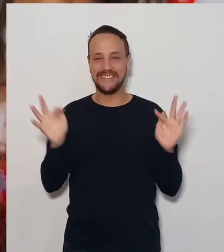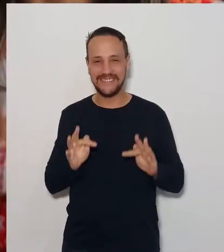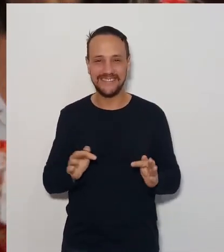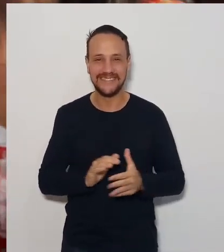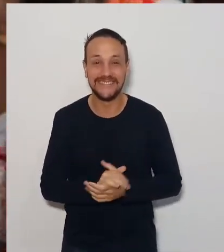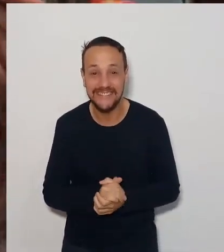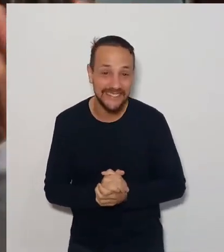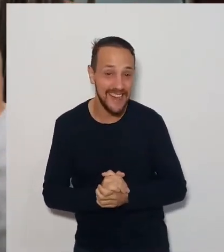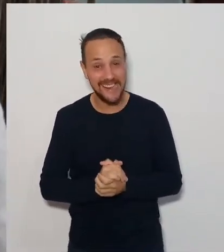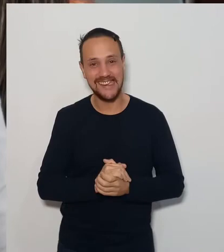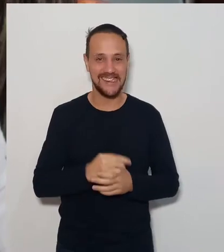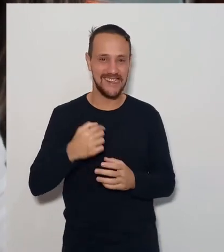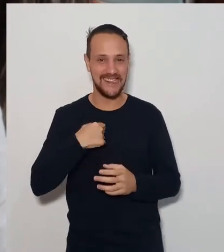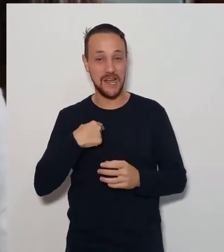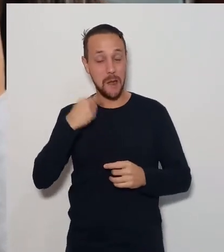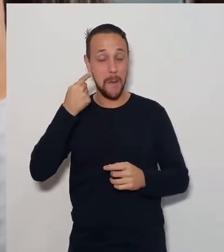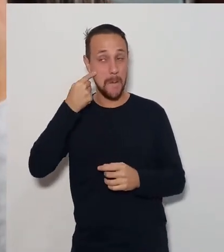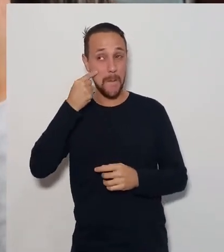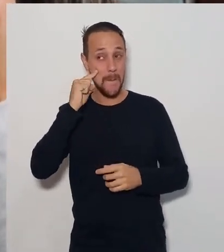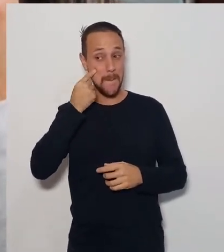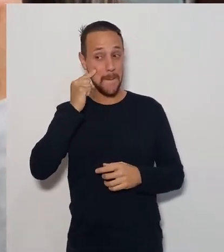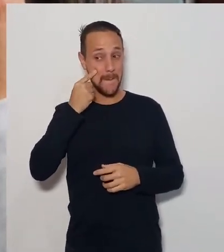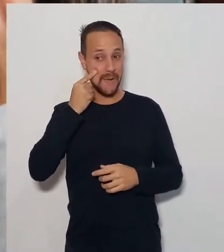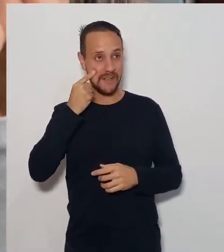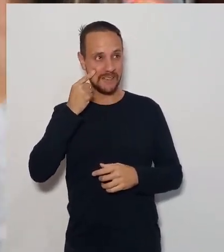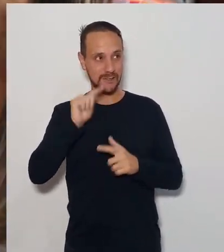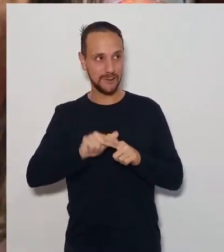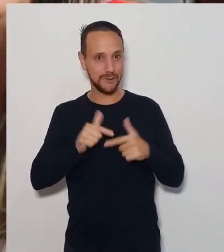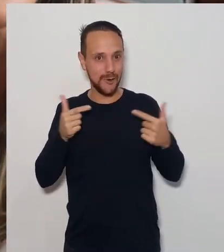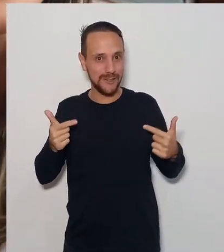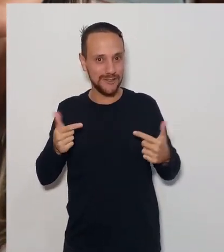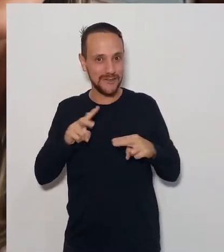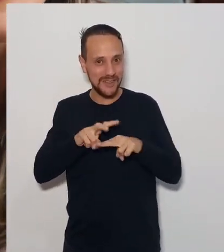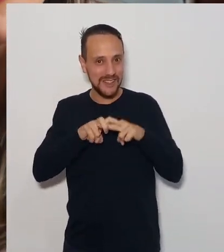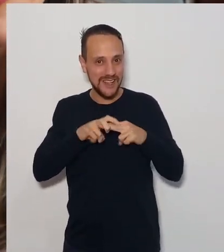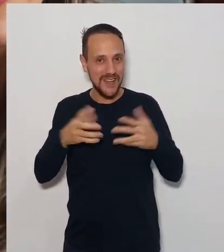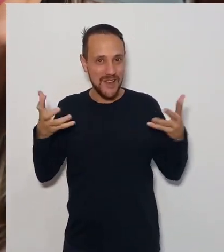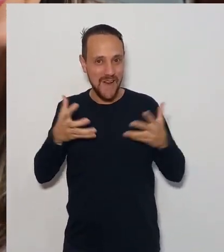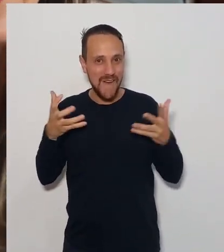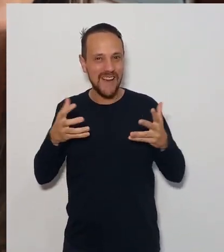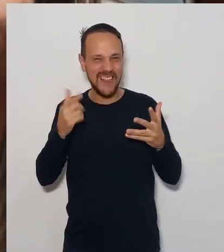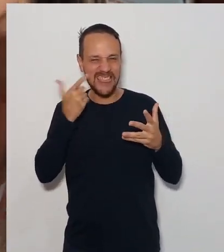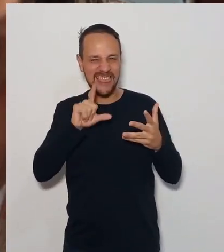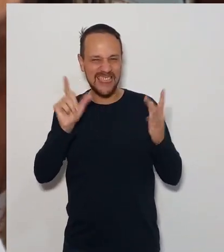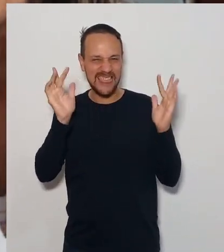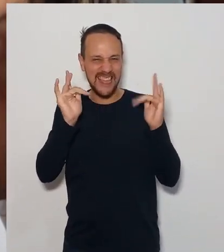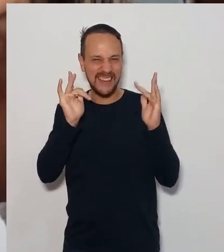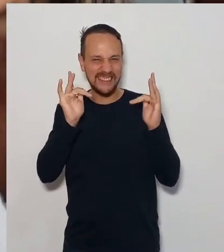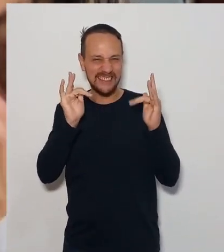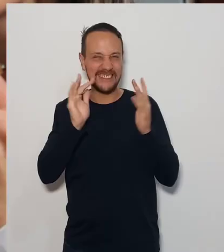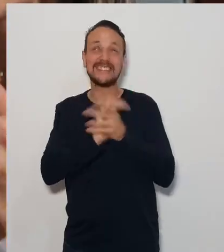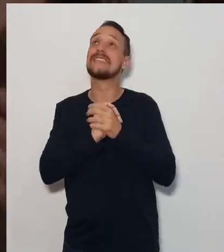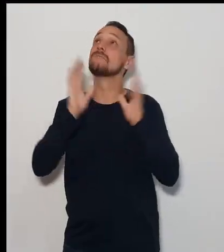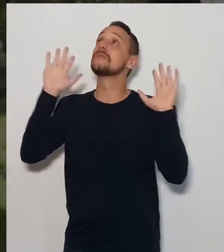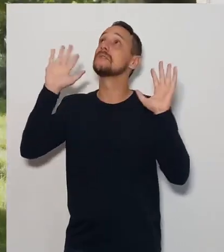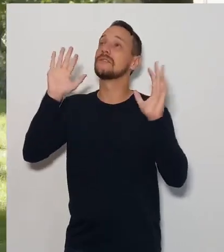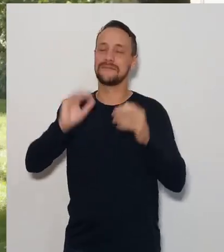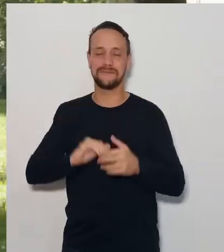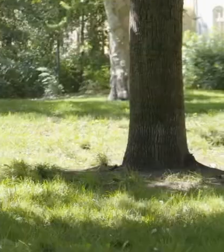felicidade. Ai, mas eu vou fazer minha pintinha da sorte, porque hoje eu desencaio, meu